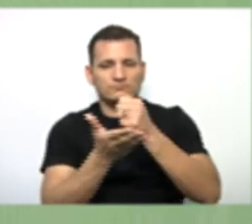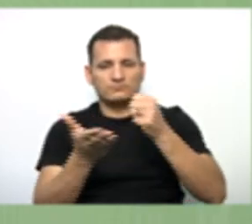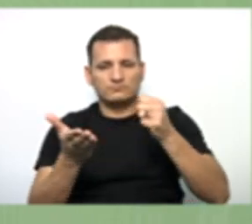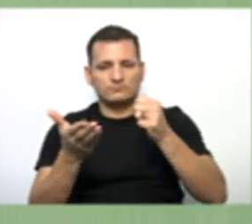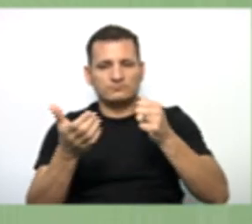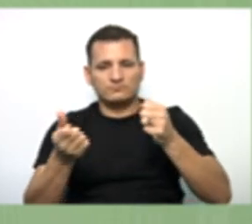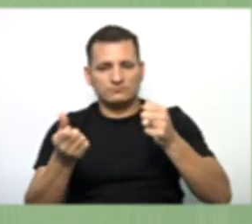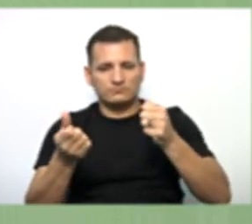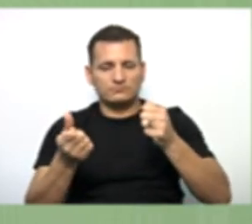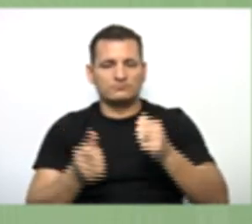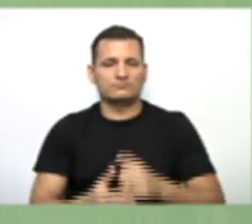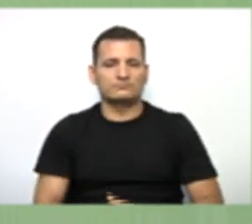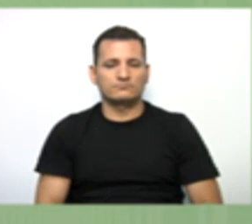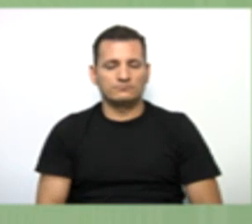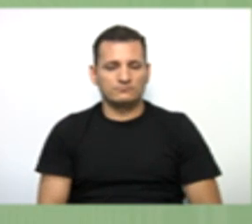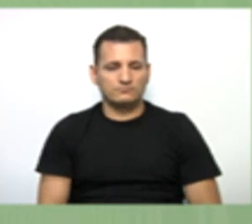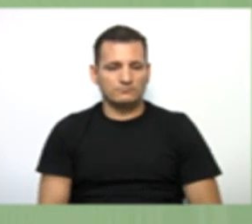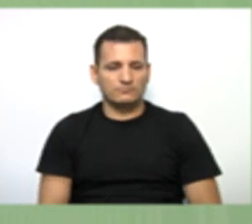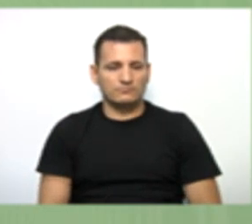16.